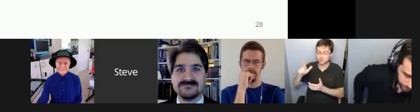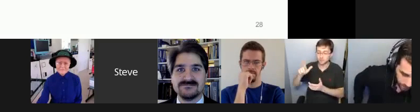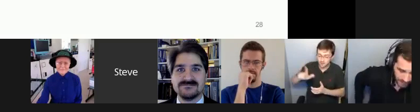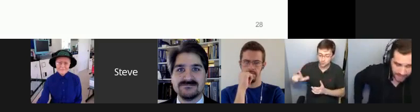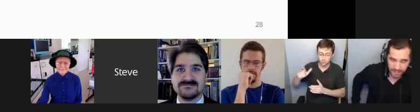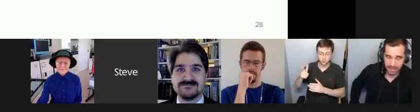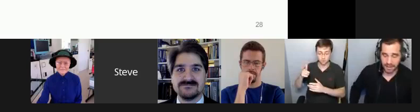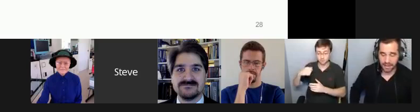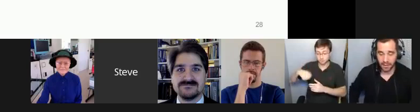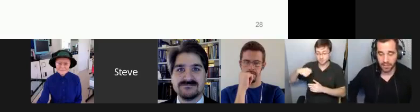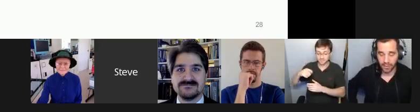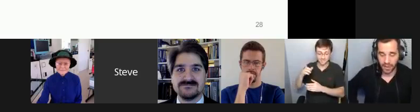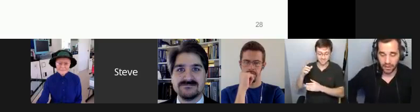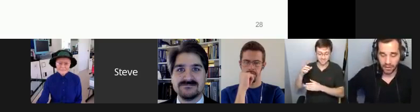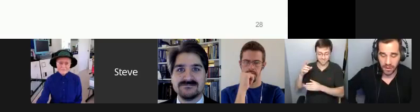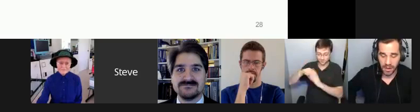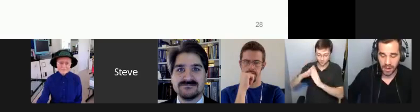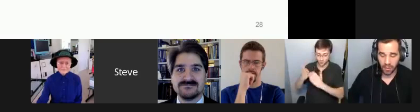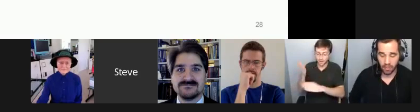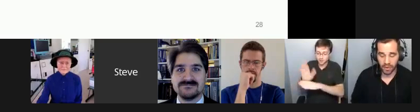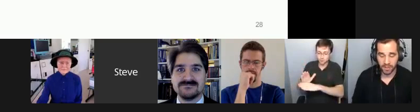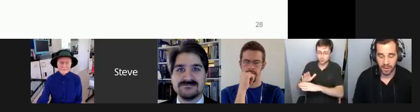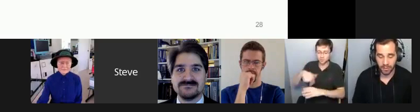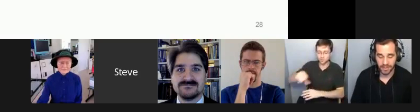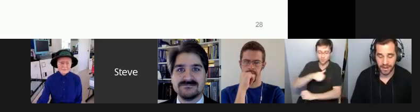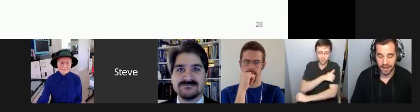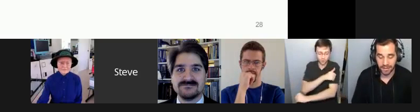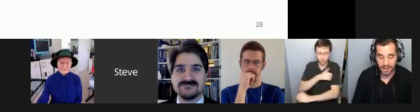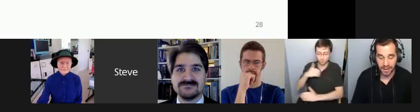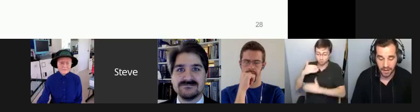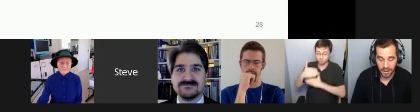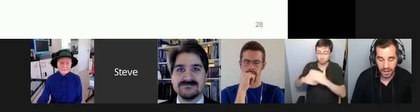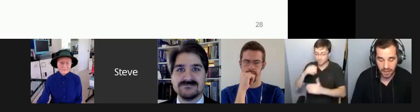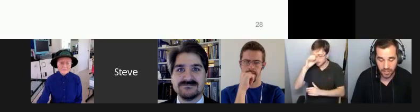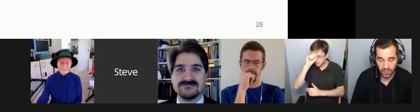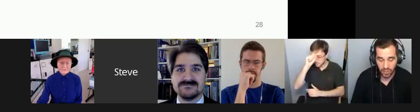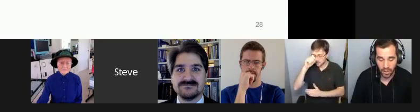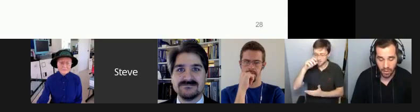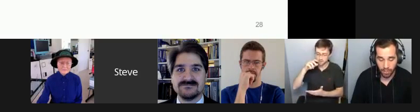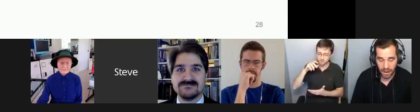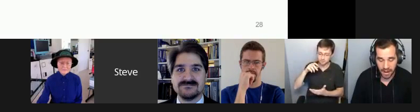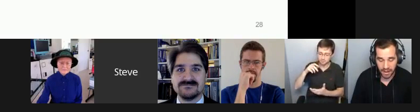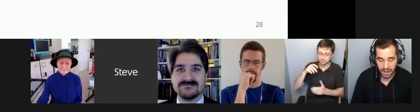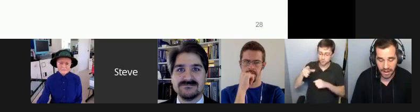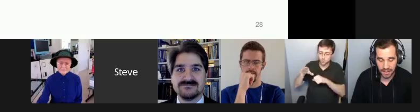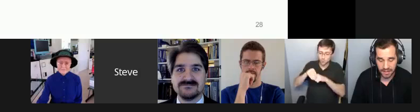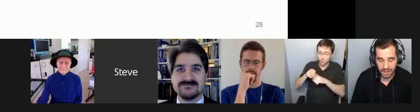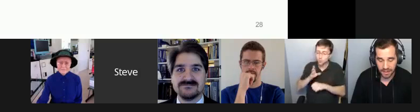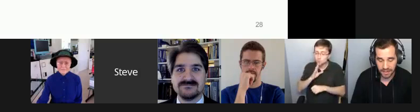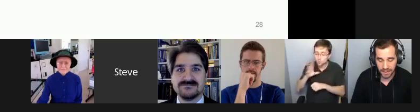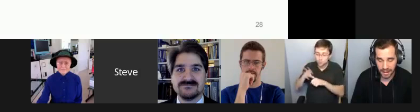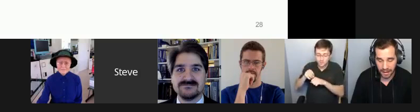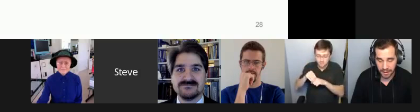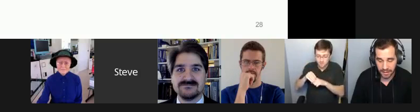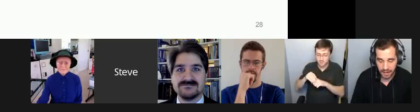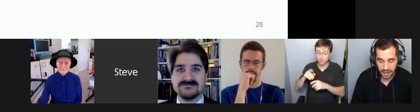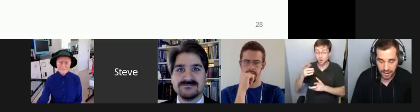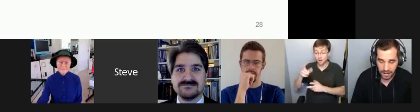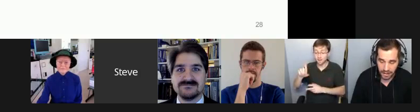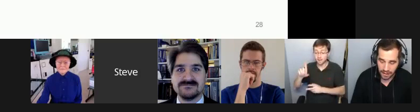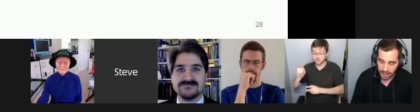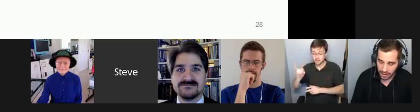a sinalização dos sujeitos e como nós podemos trazer isso para a escrita de